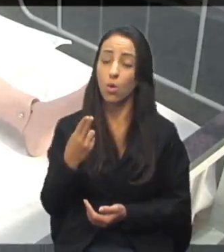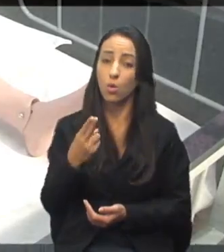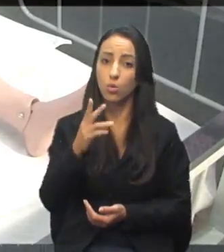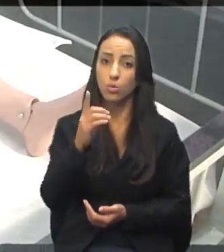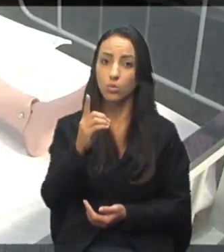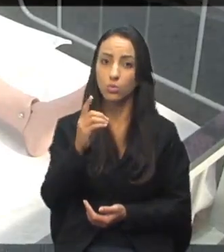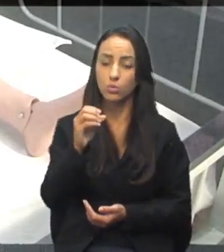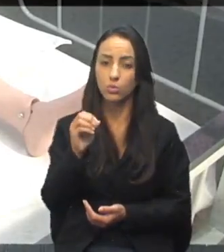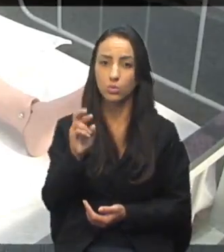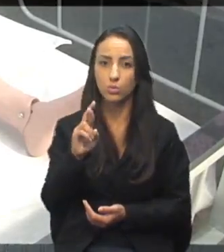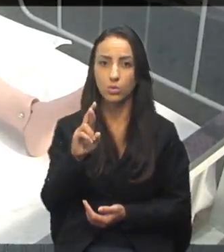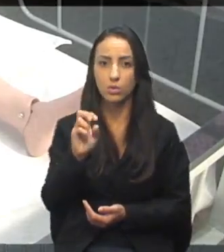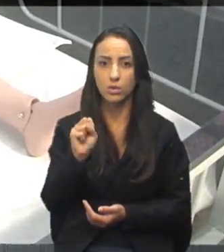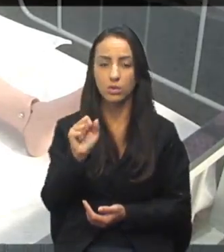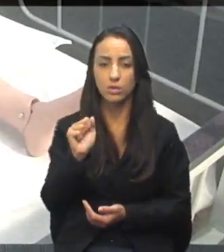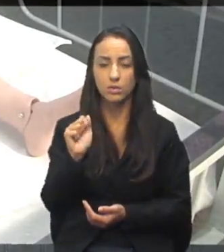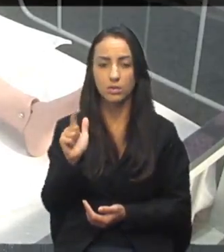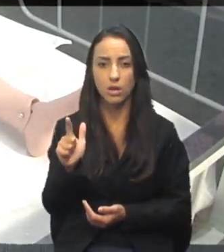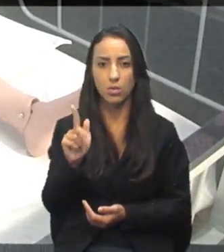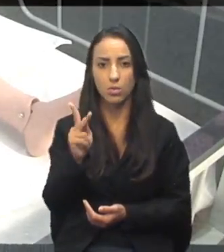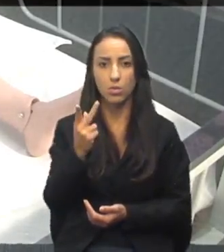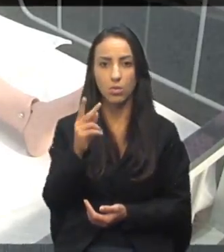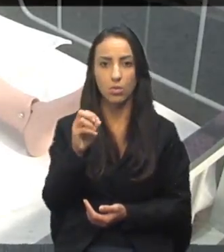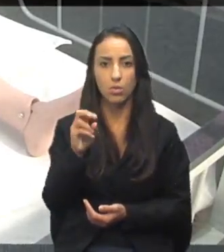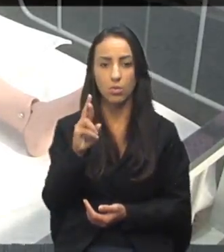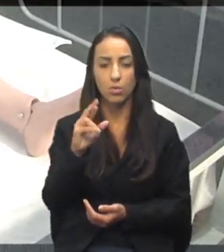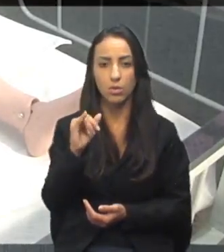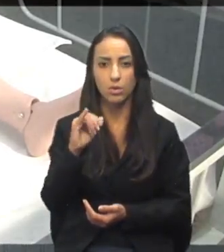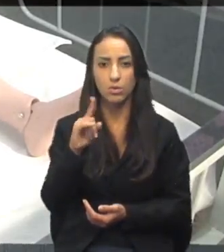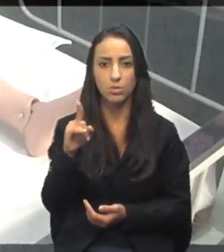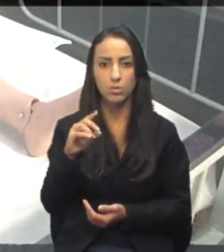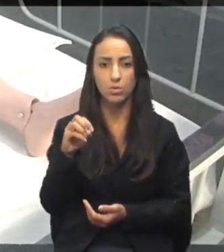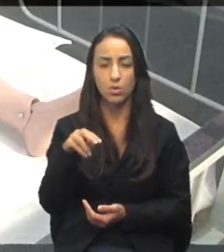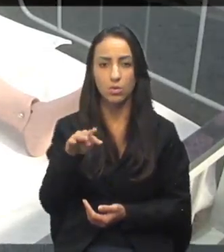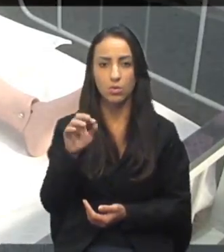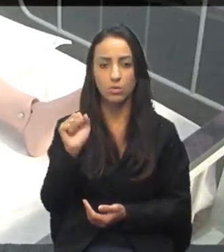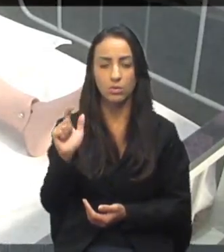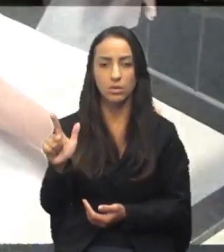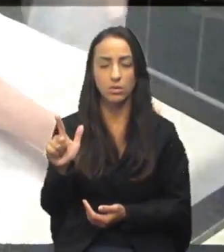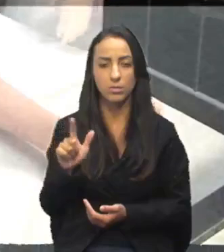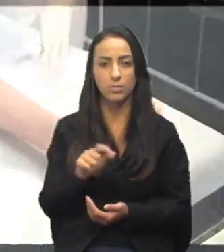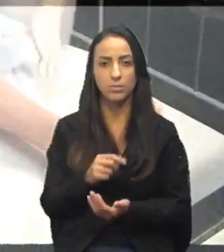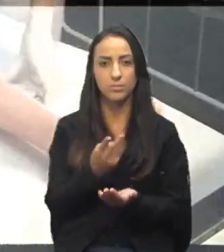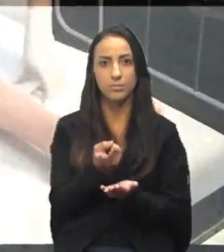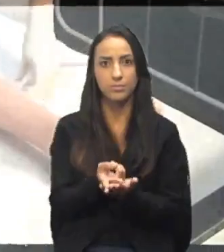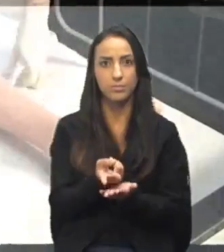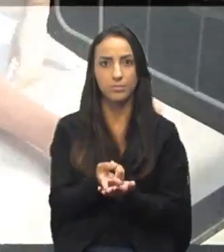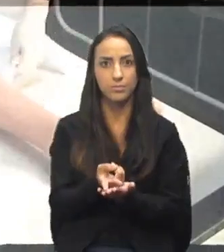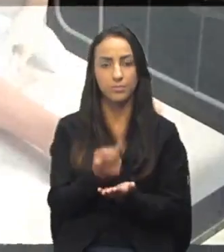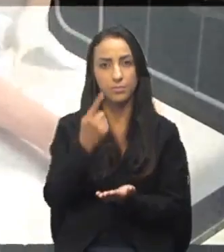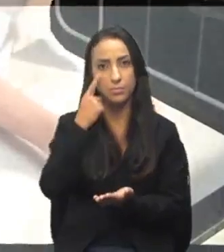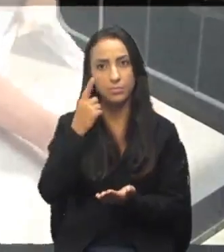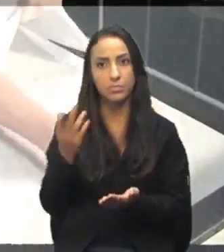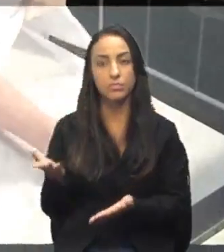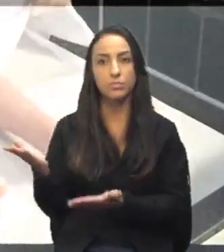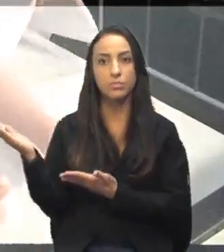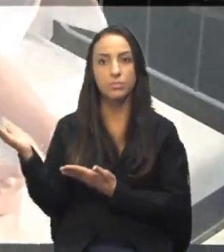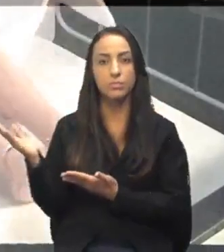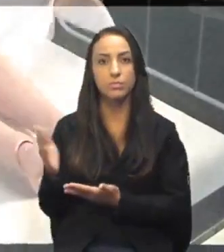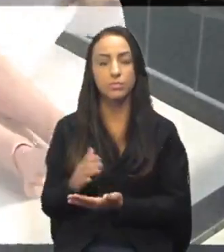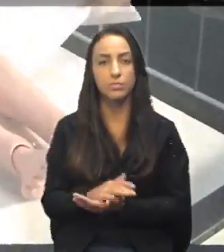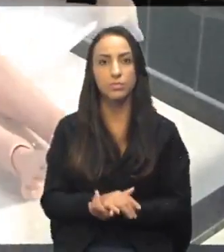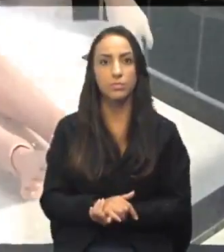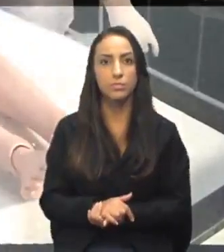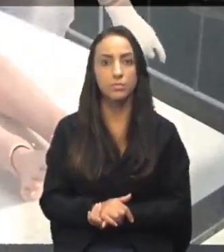dorsal horizontal, em que o paciente permanece deitado com as costas apoiadas na cama, tá?